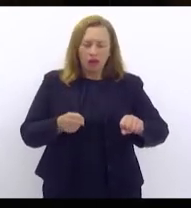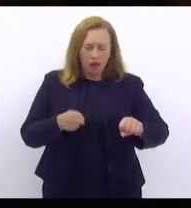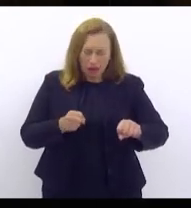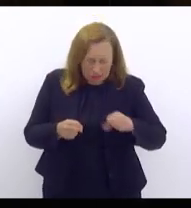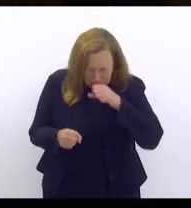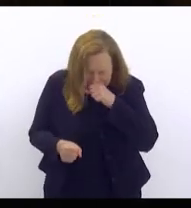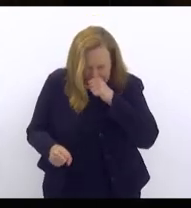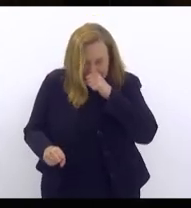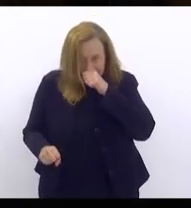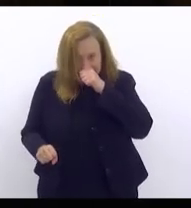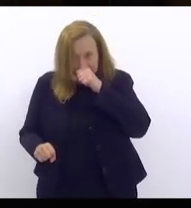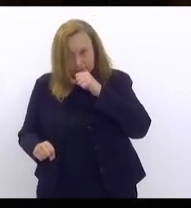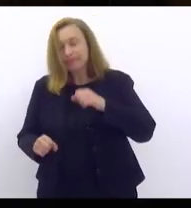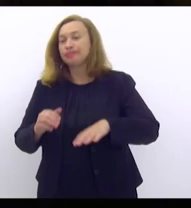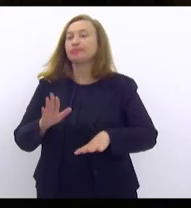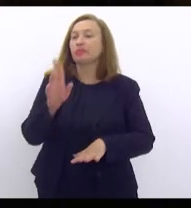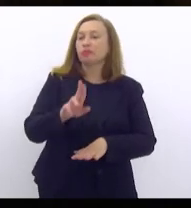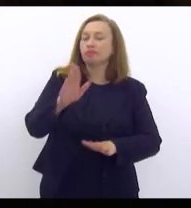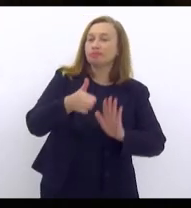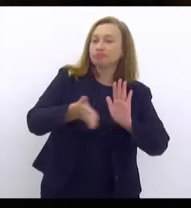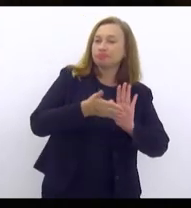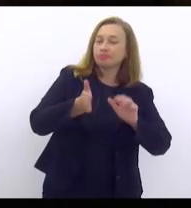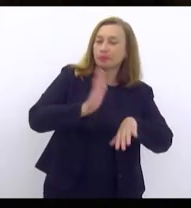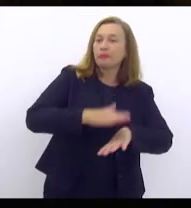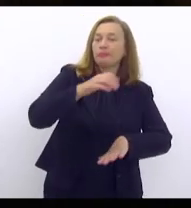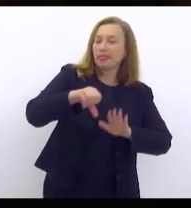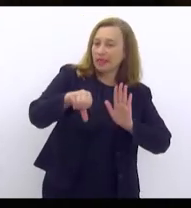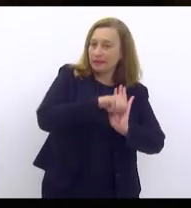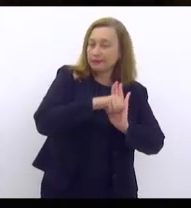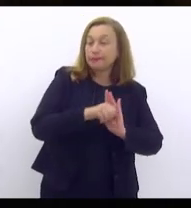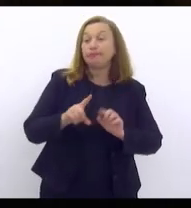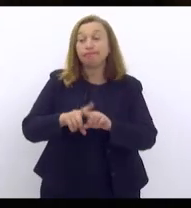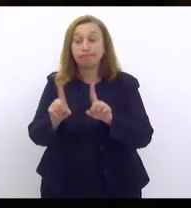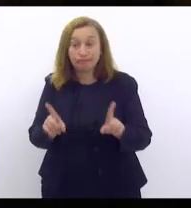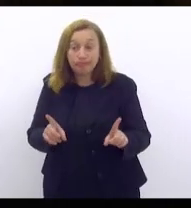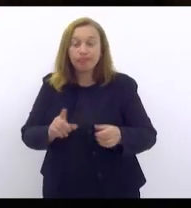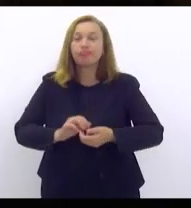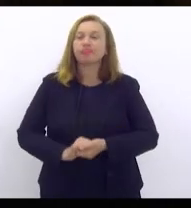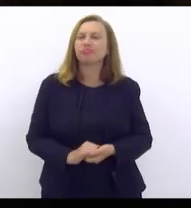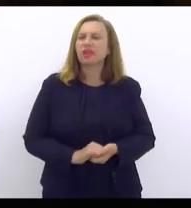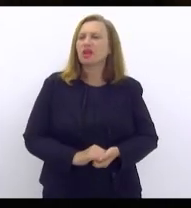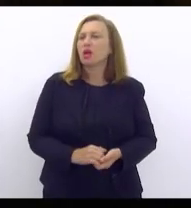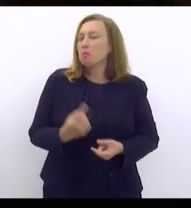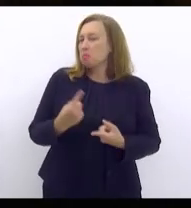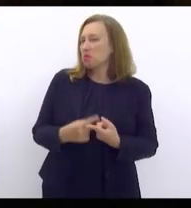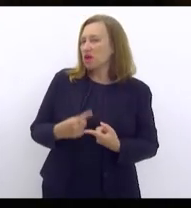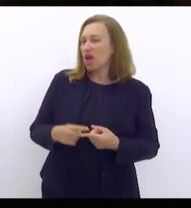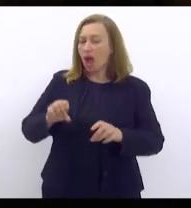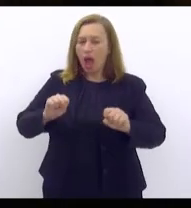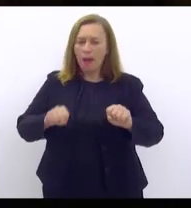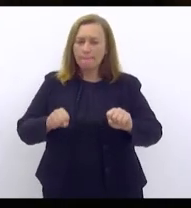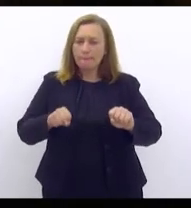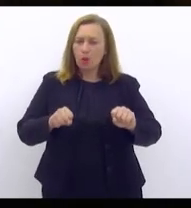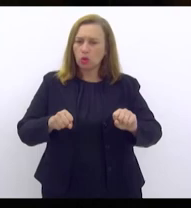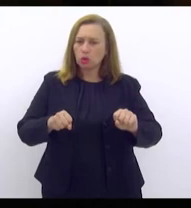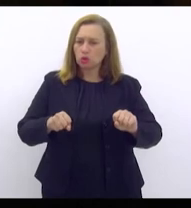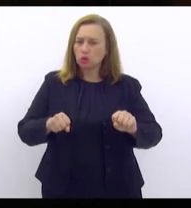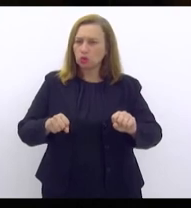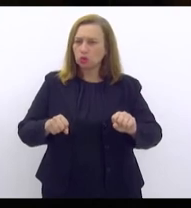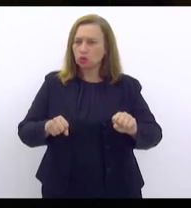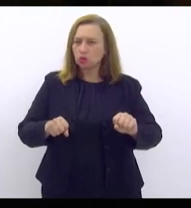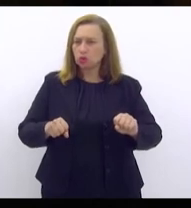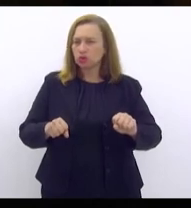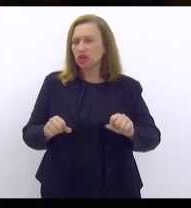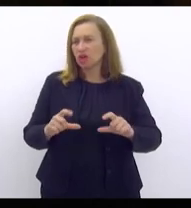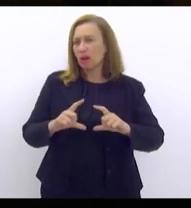de crime, presidente. A moto é um grande vetor de crime. Porém, né, não é porque a moto está com licenciamento